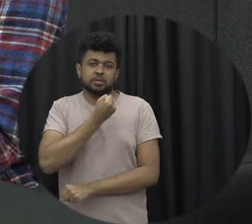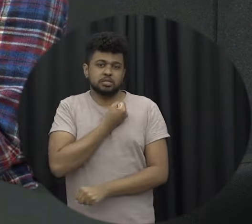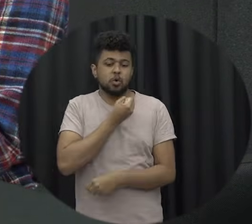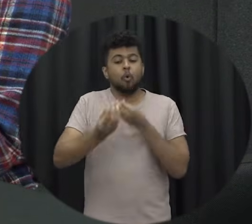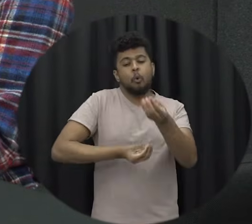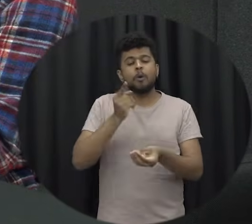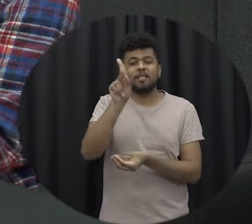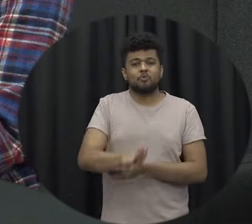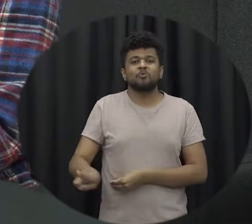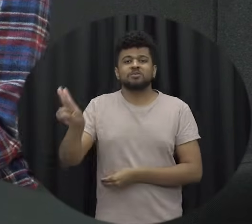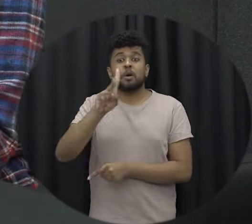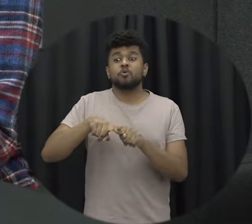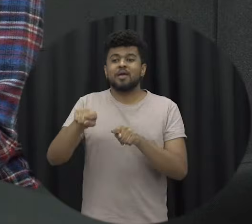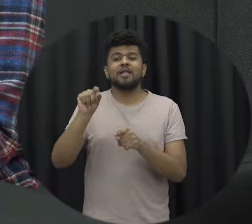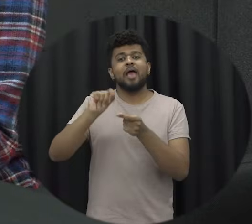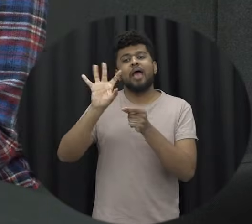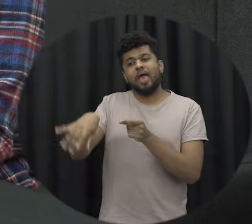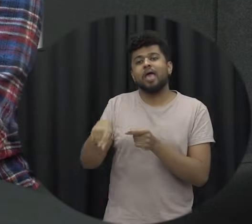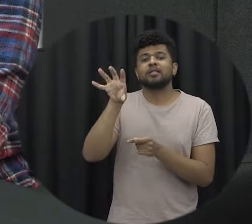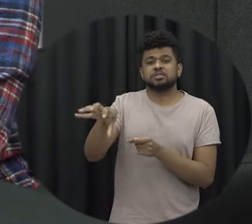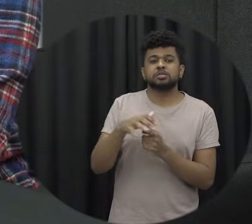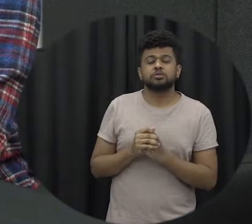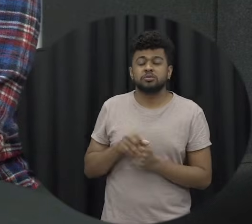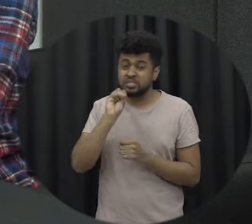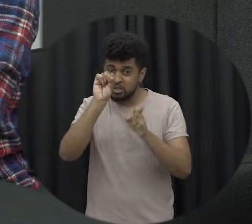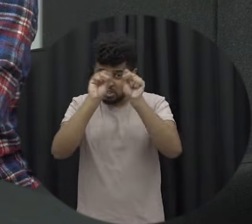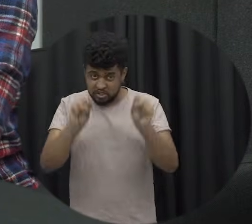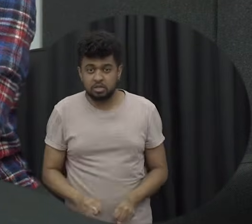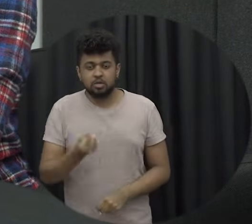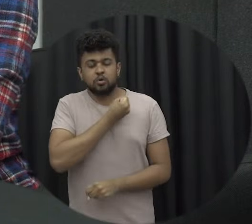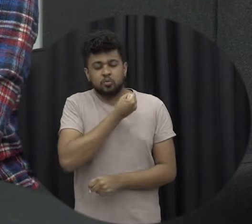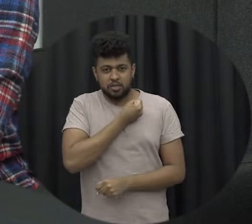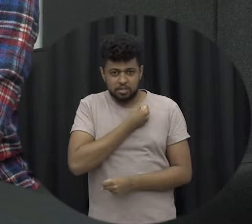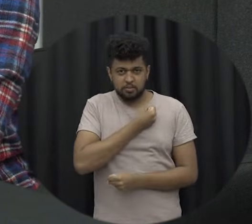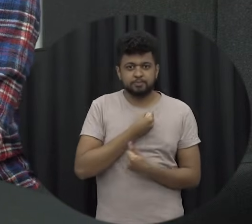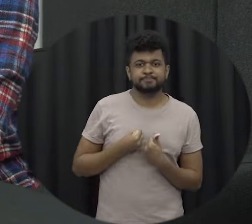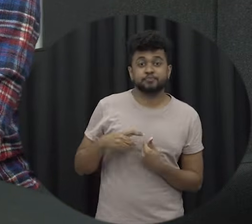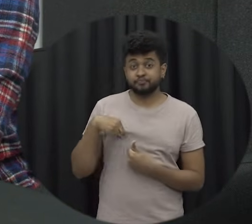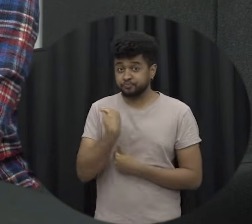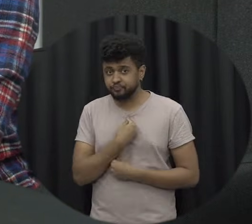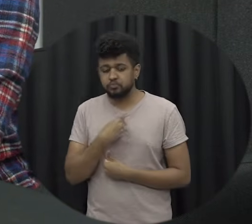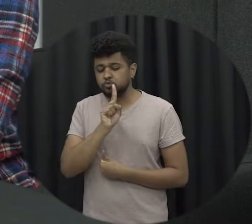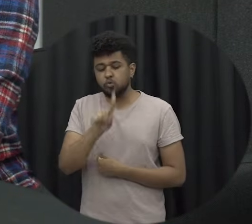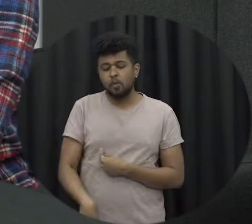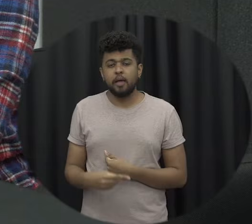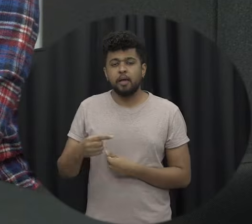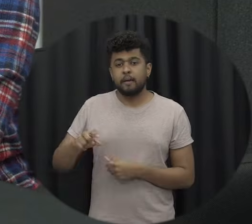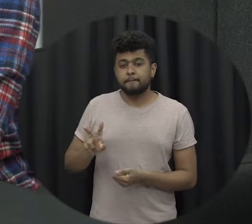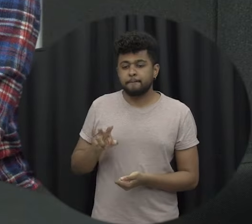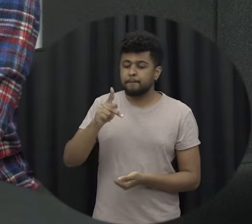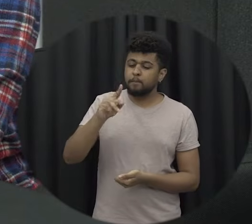forma. Se o sistema de numeração nosso não fosse posicional, a gente teria um problema muito